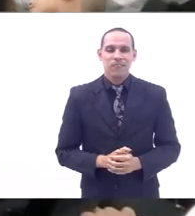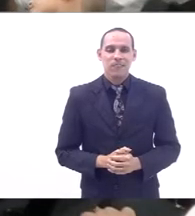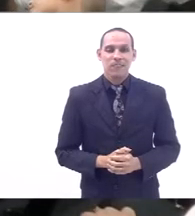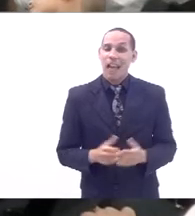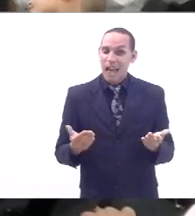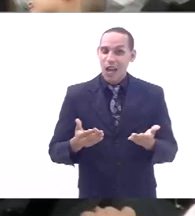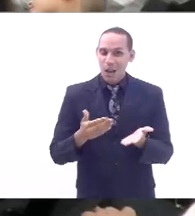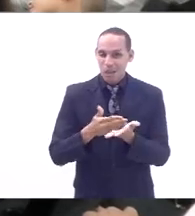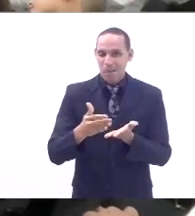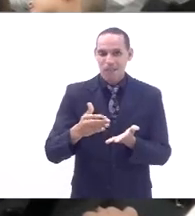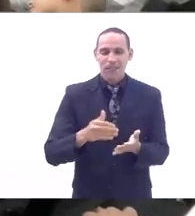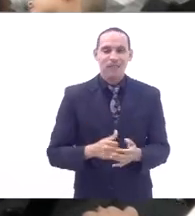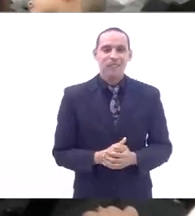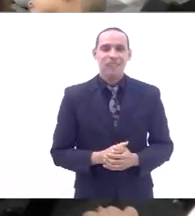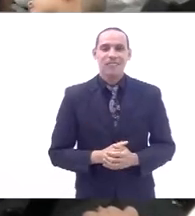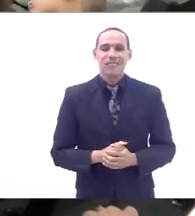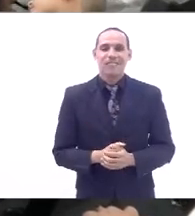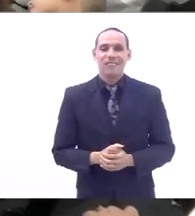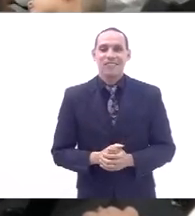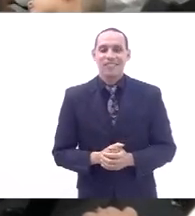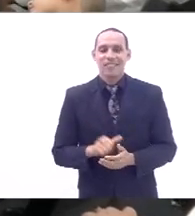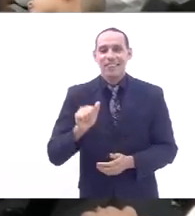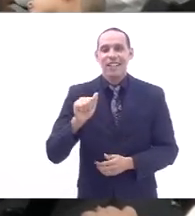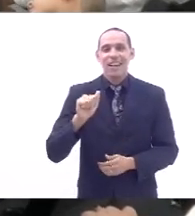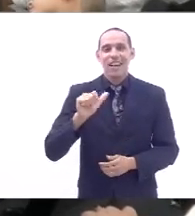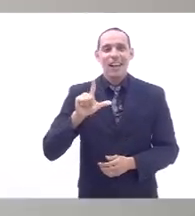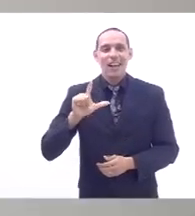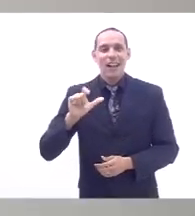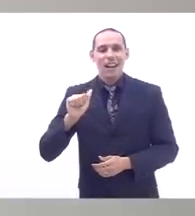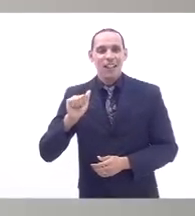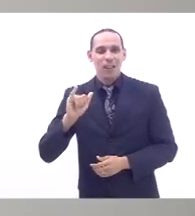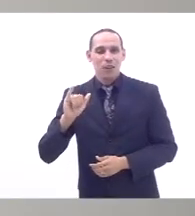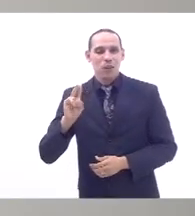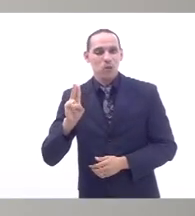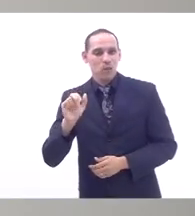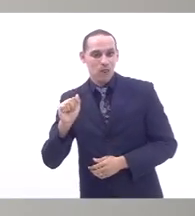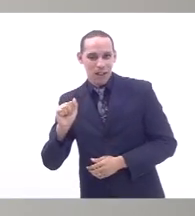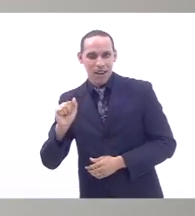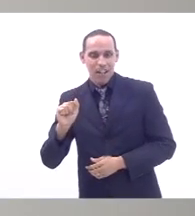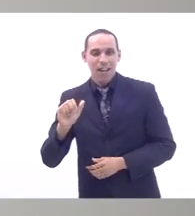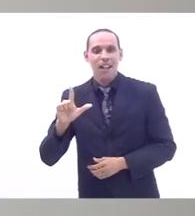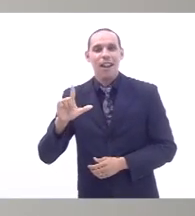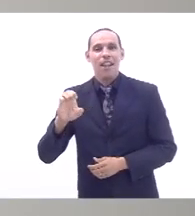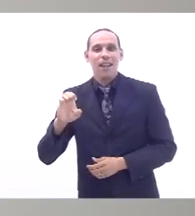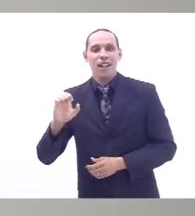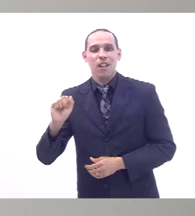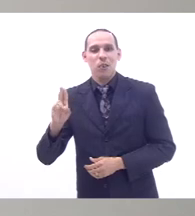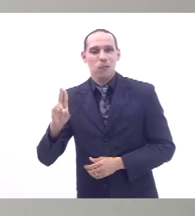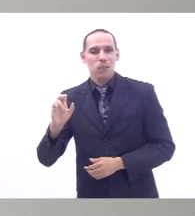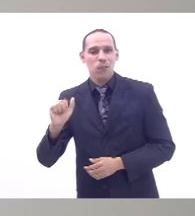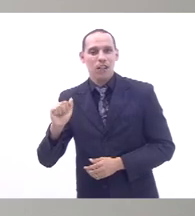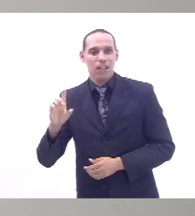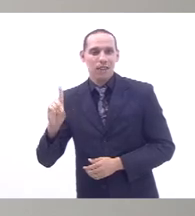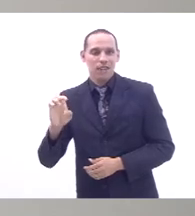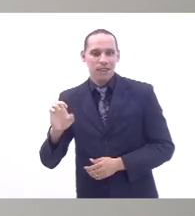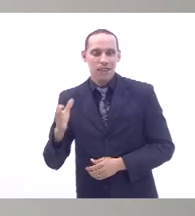Agora vai começar. Vai. Alauá, Leuá, De, Boiá, Ó,